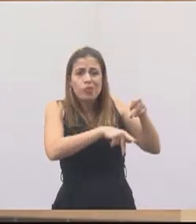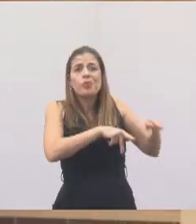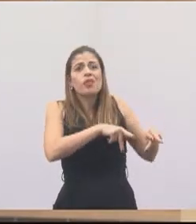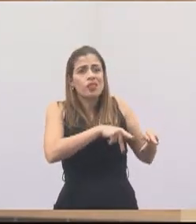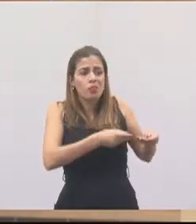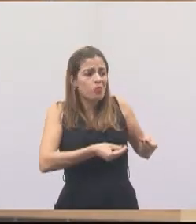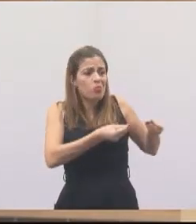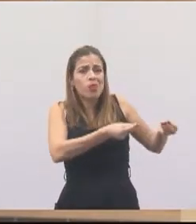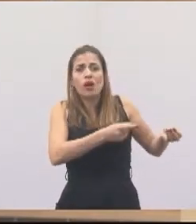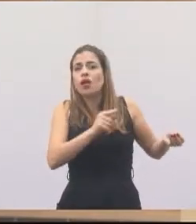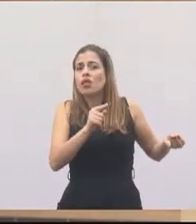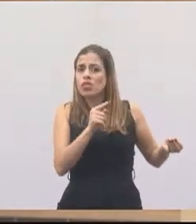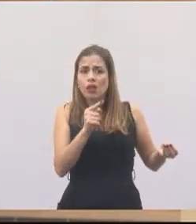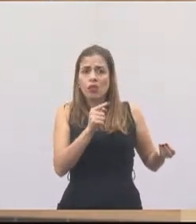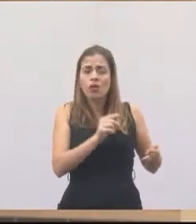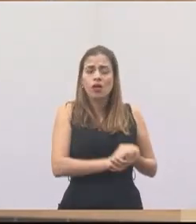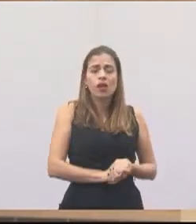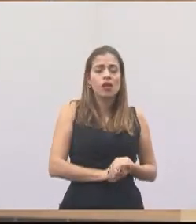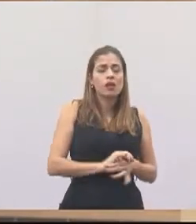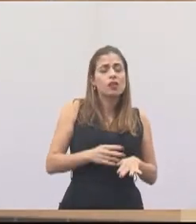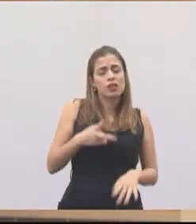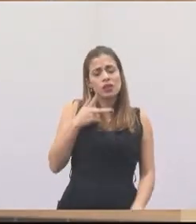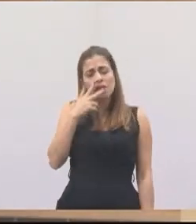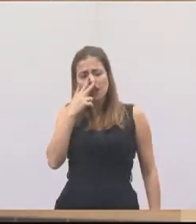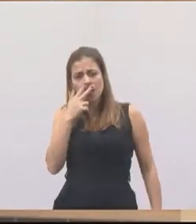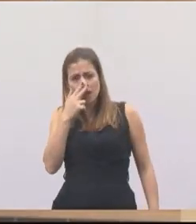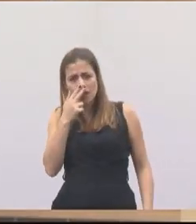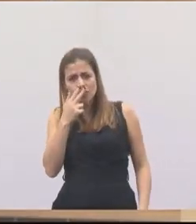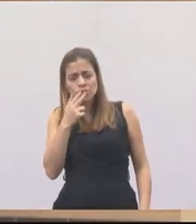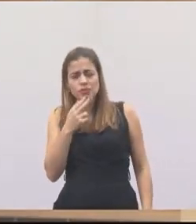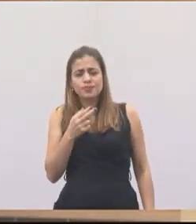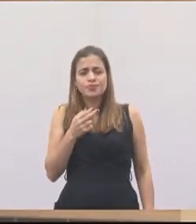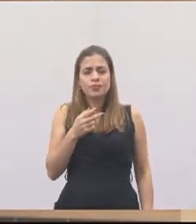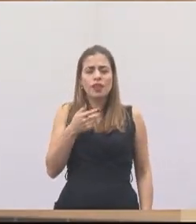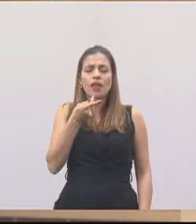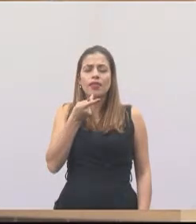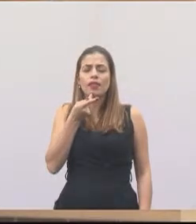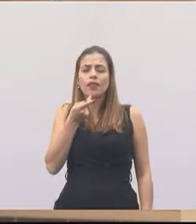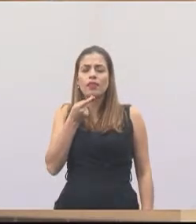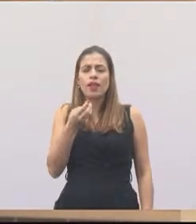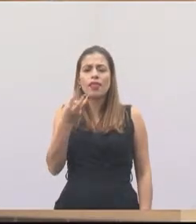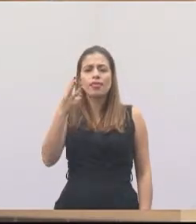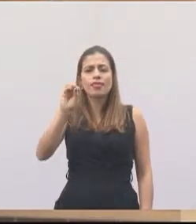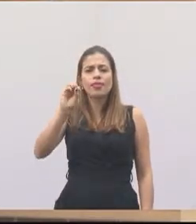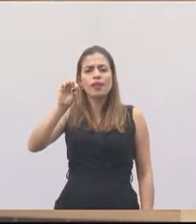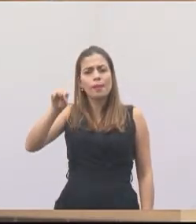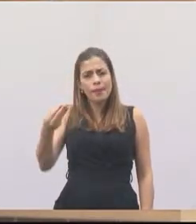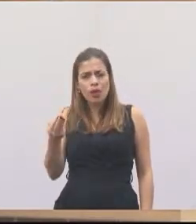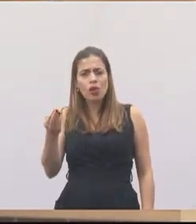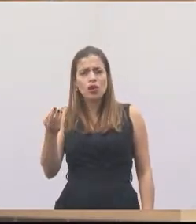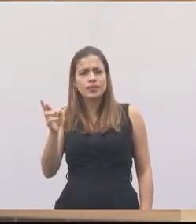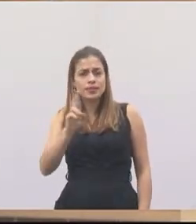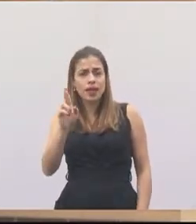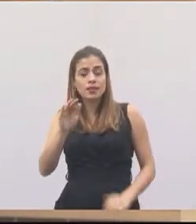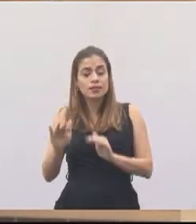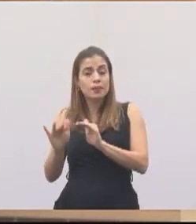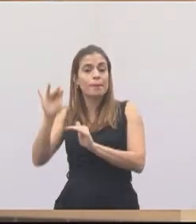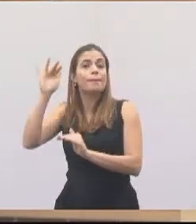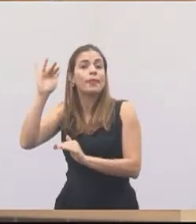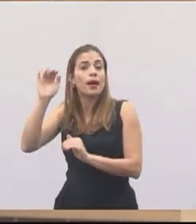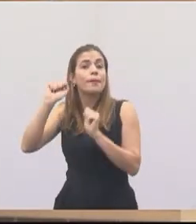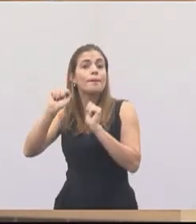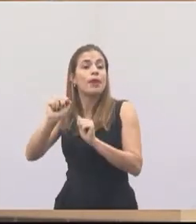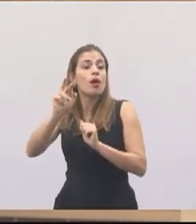moram. E eu acho, Hernani, que agora com 30 milhões a mais, acho que é perfeitamente possível rever